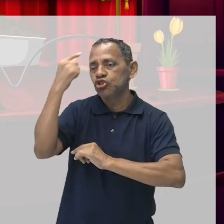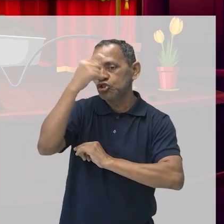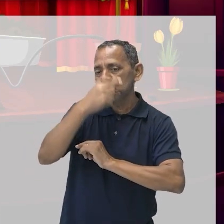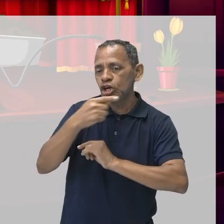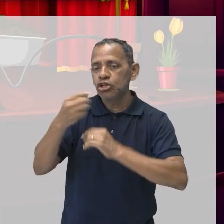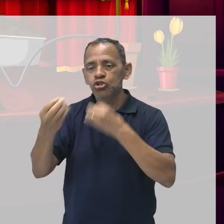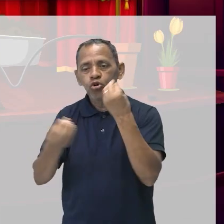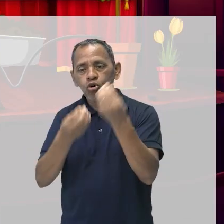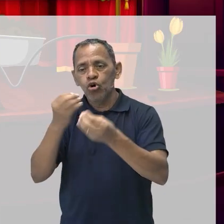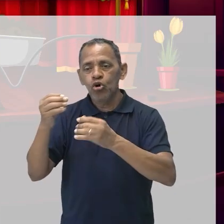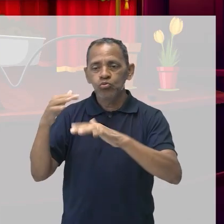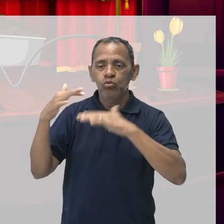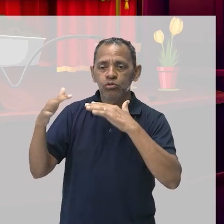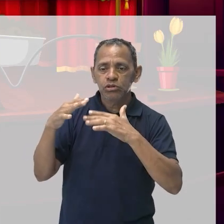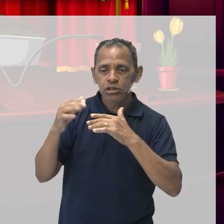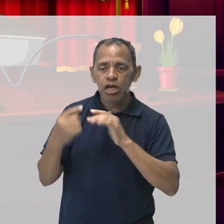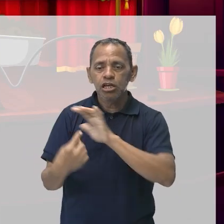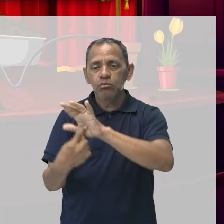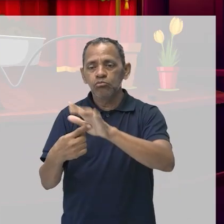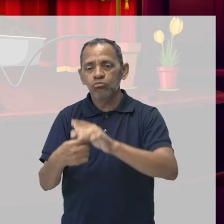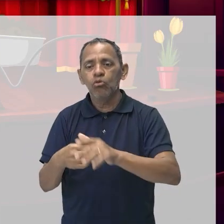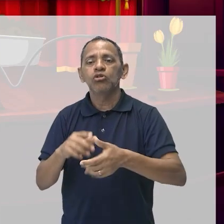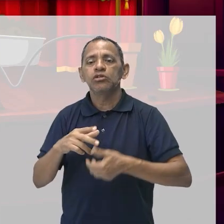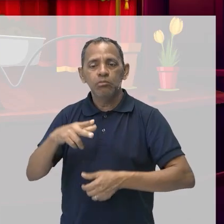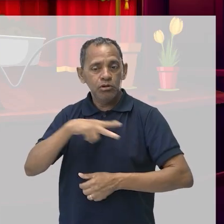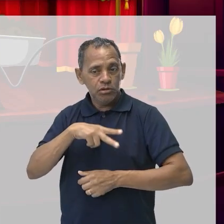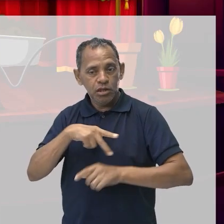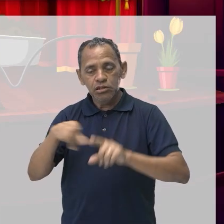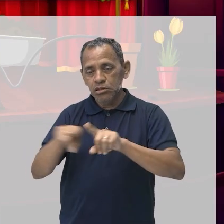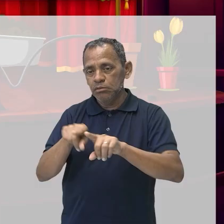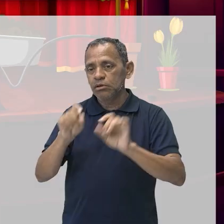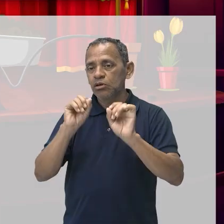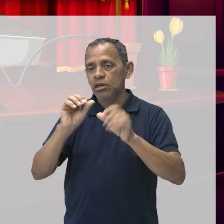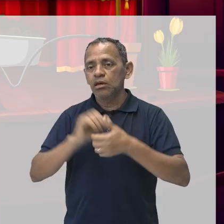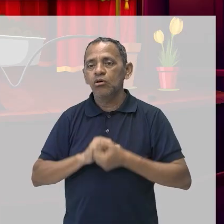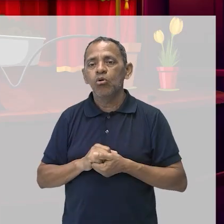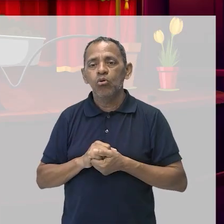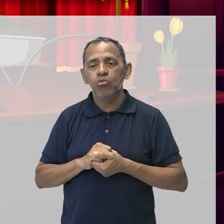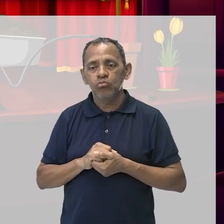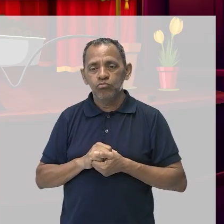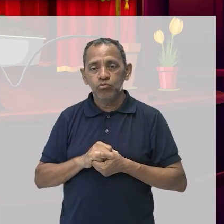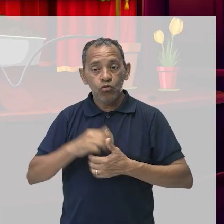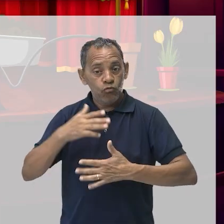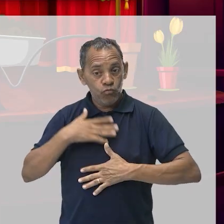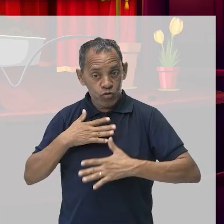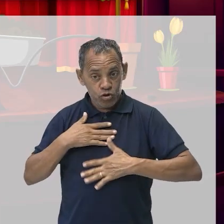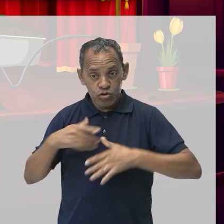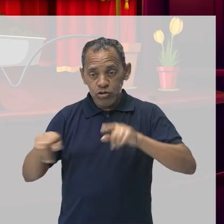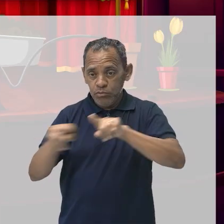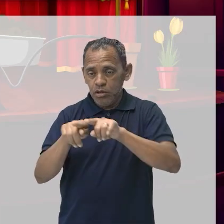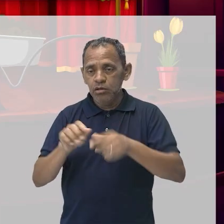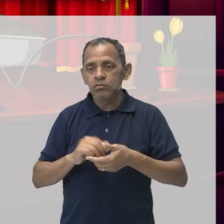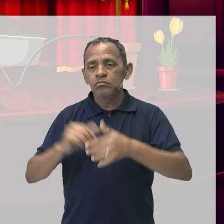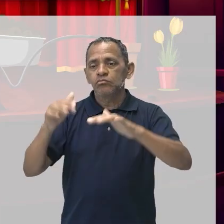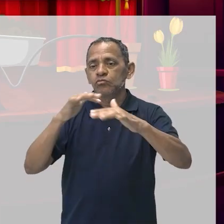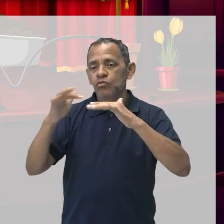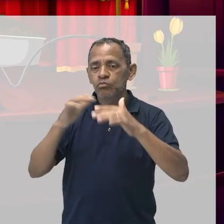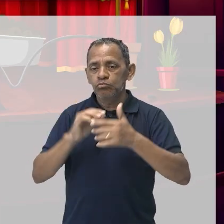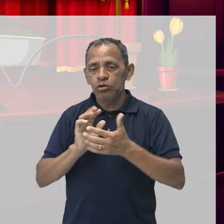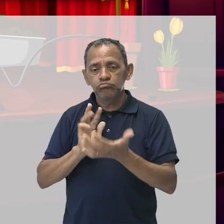movimentar que refletem sua personalidade ou condição física, certo? Então, o movimento e